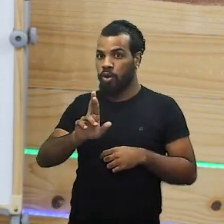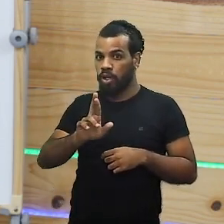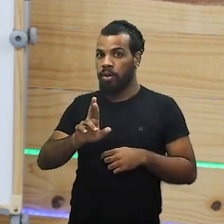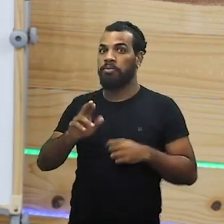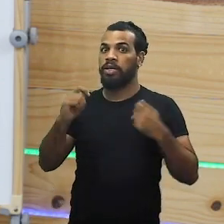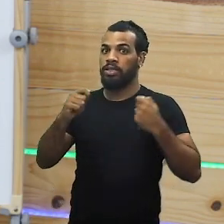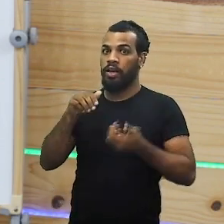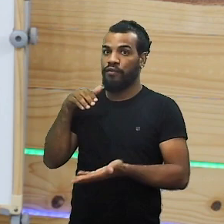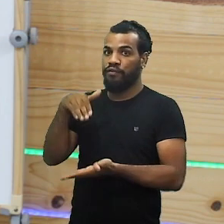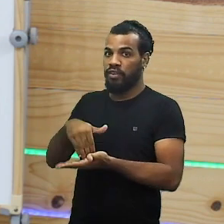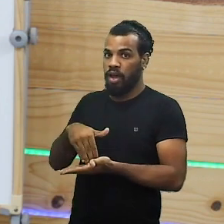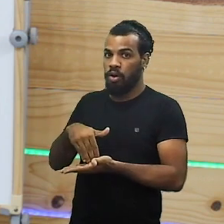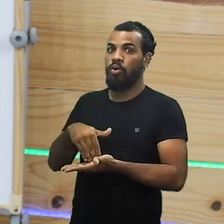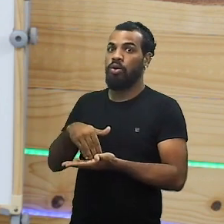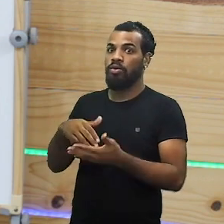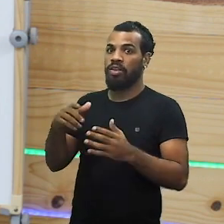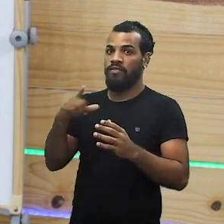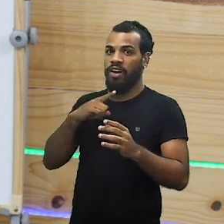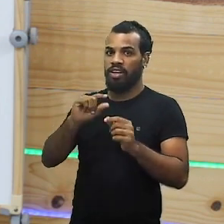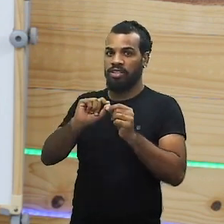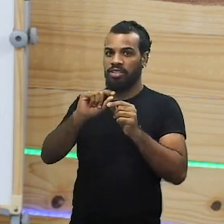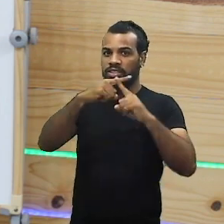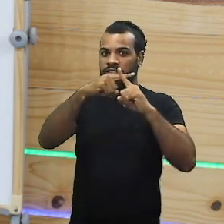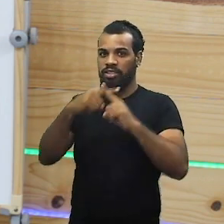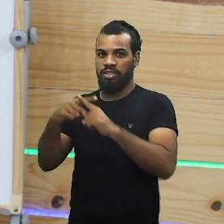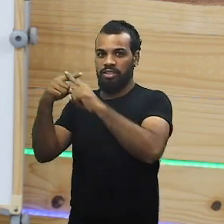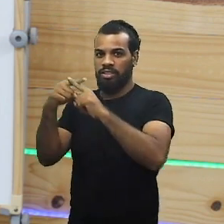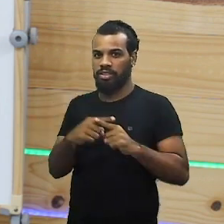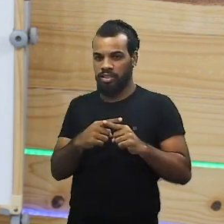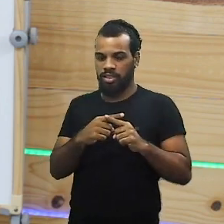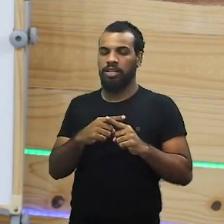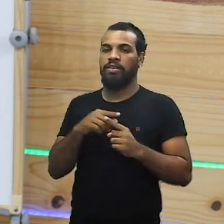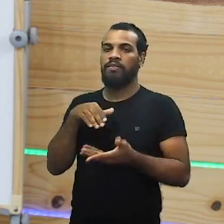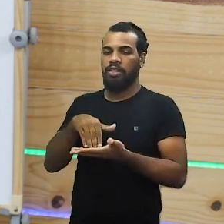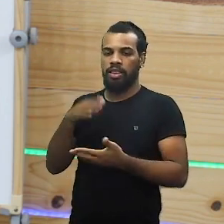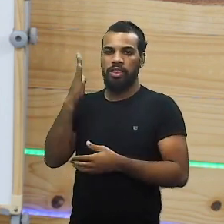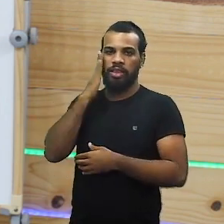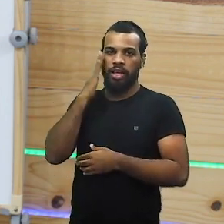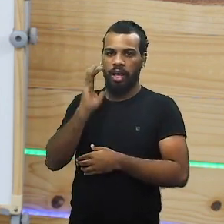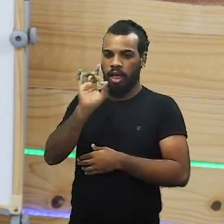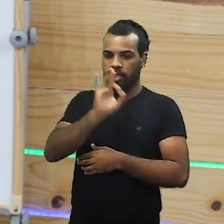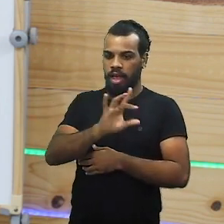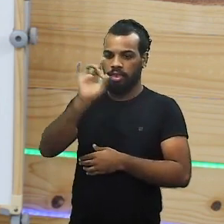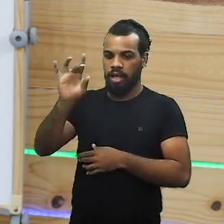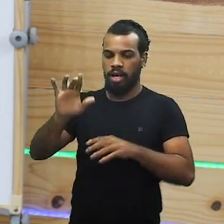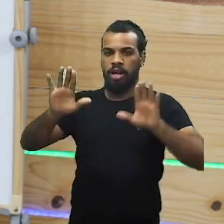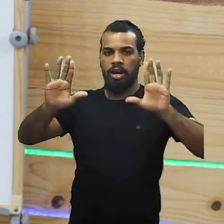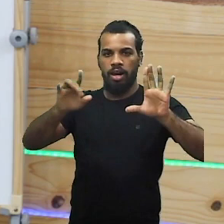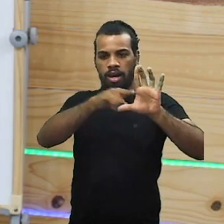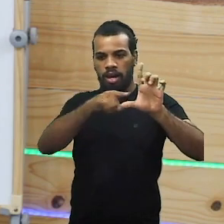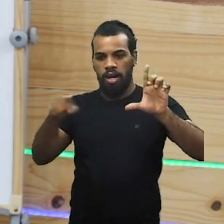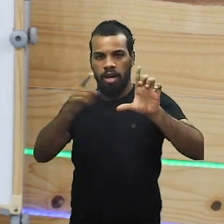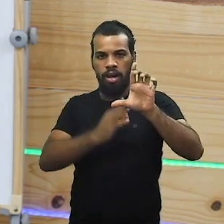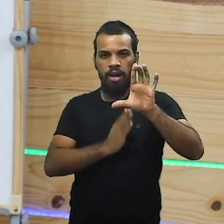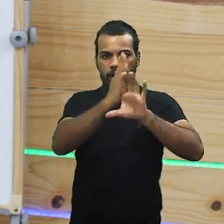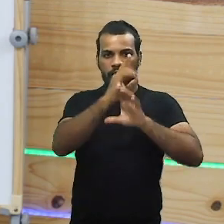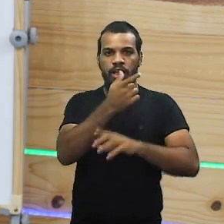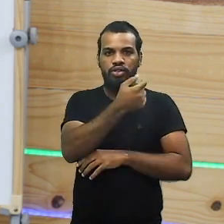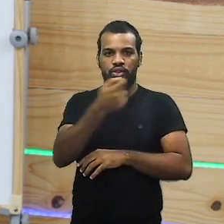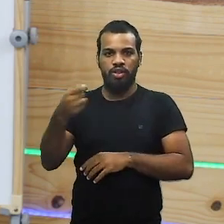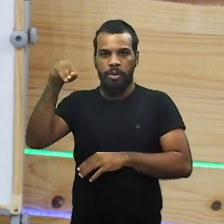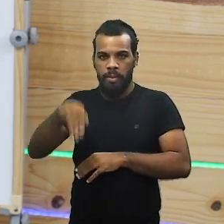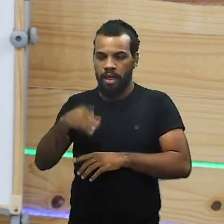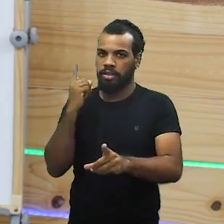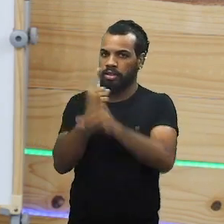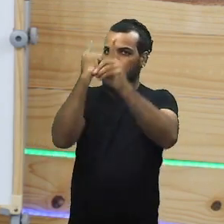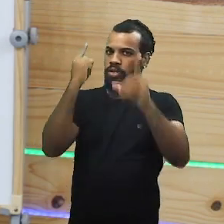no final ali, uma regrinha de 3, para a gente entender que cada unidade no plano cartesiano equivale a 200 metros. Tá lembrado disso aí?